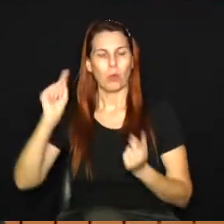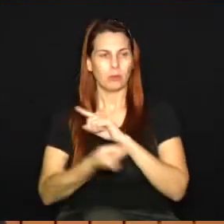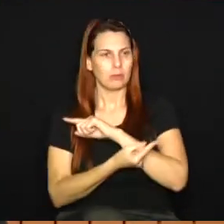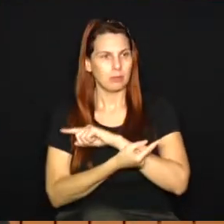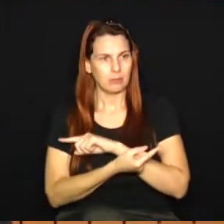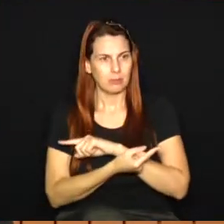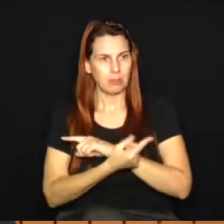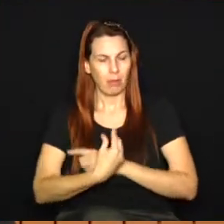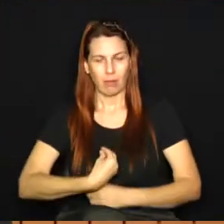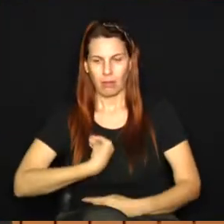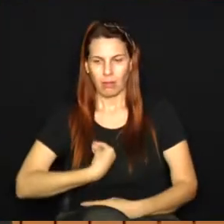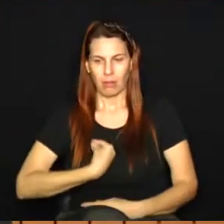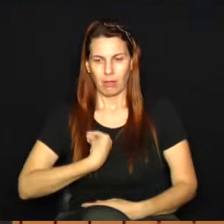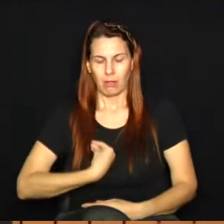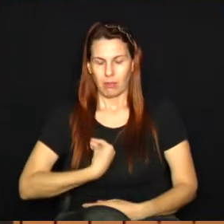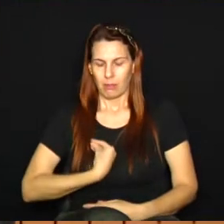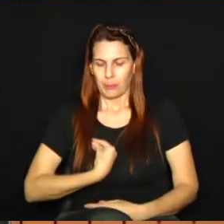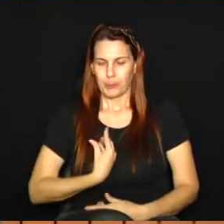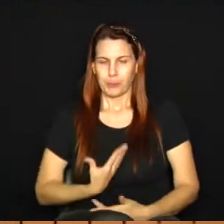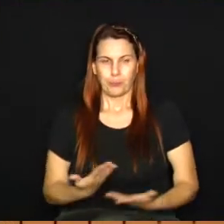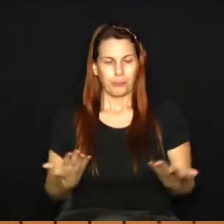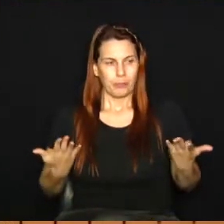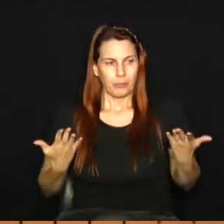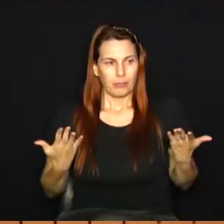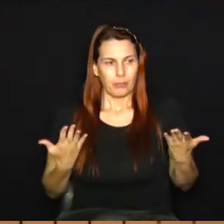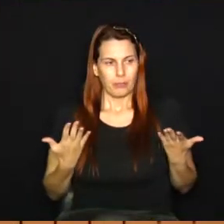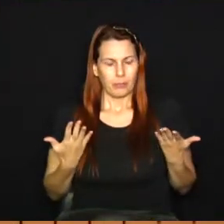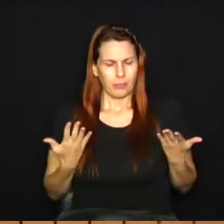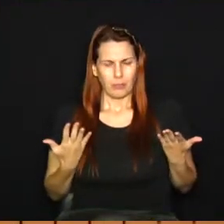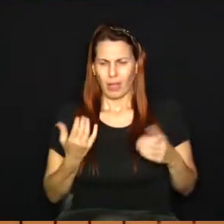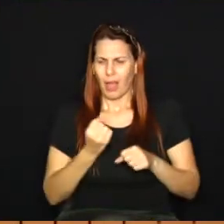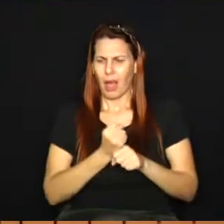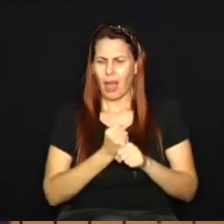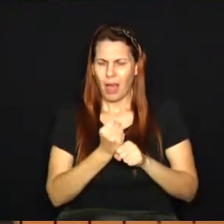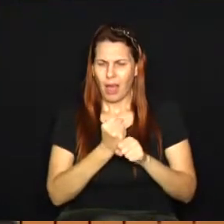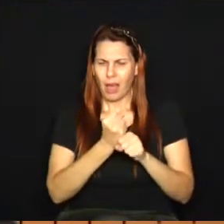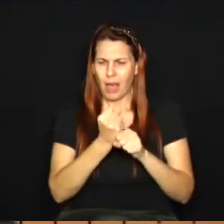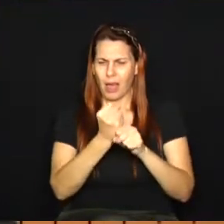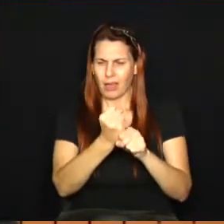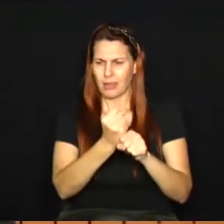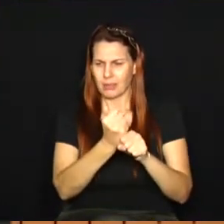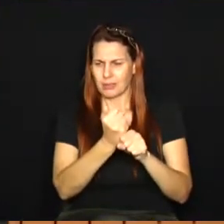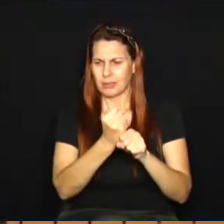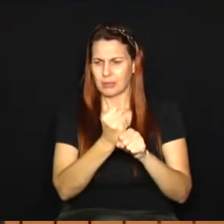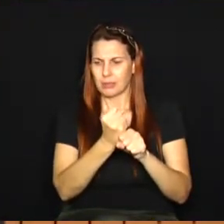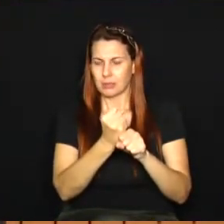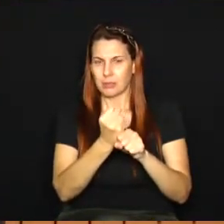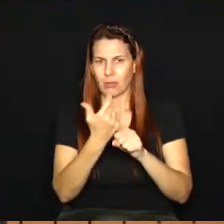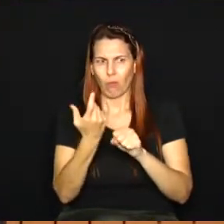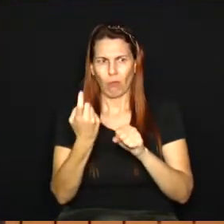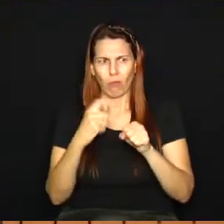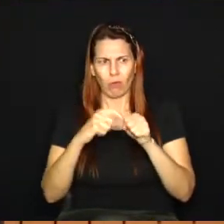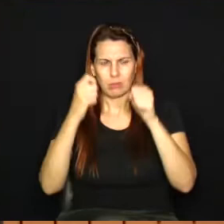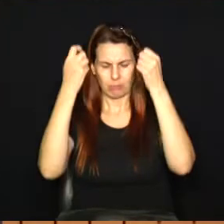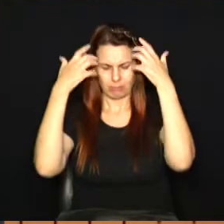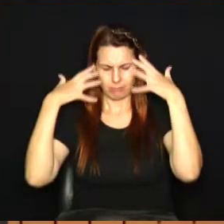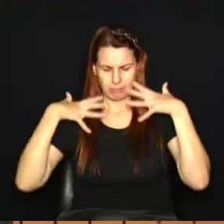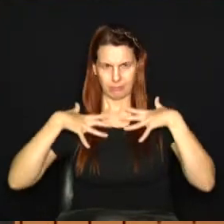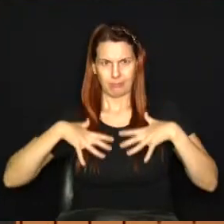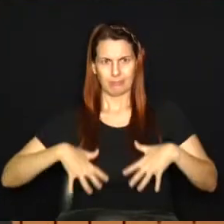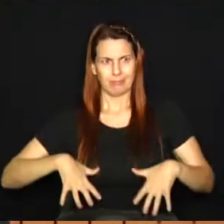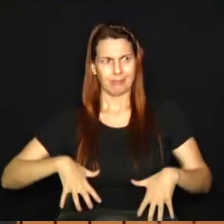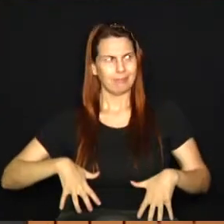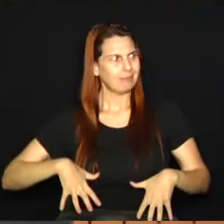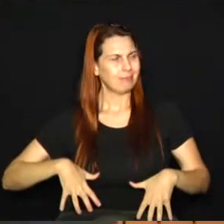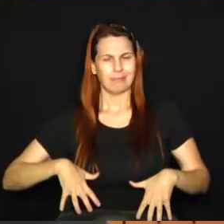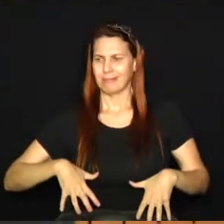vida. Né? Imagine, depois de anos e anos, aquela noite eu voltei a usar túnica. Imagina, eu